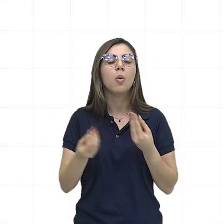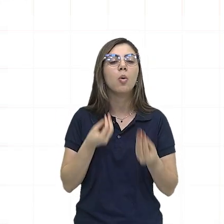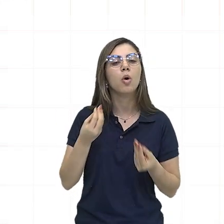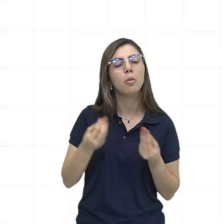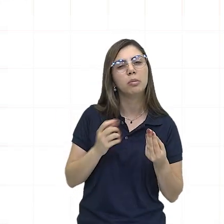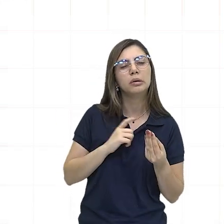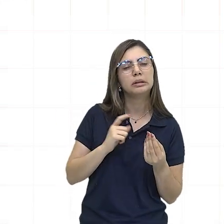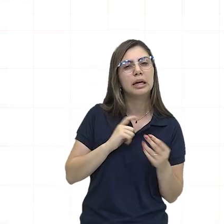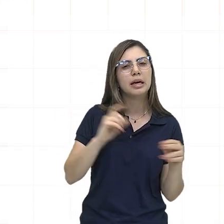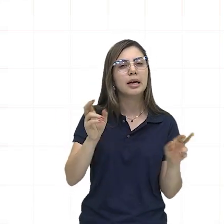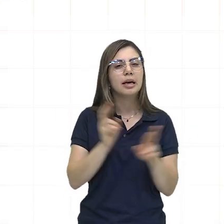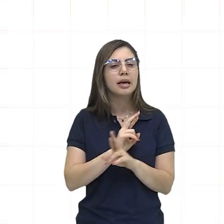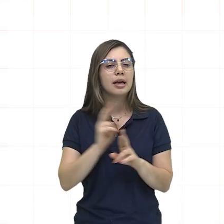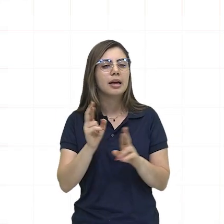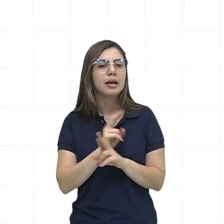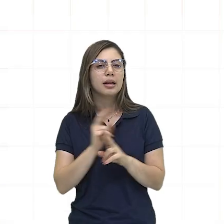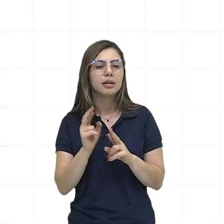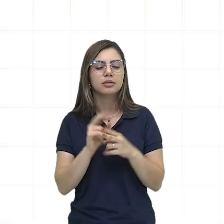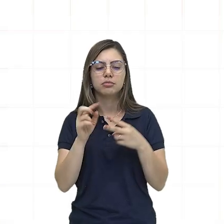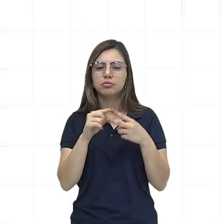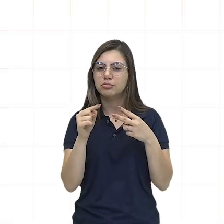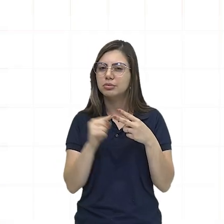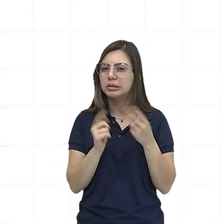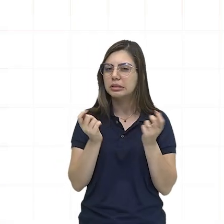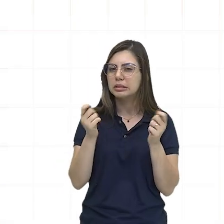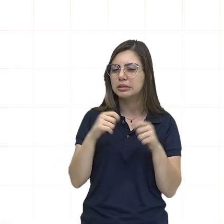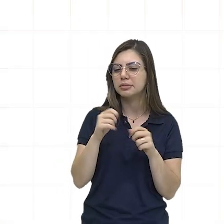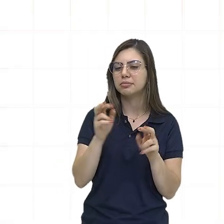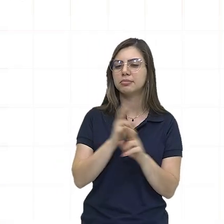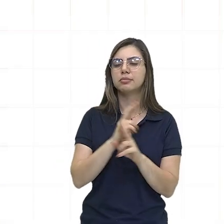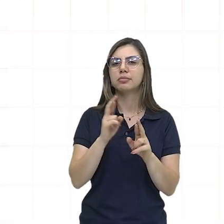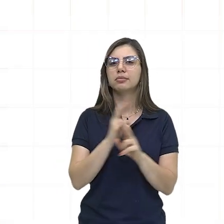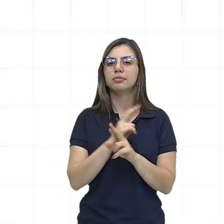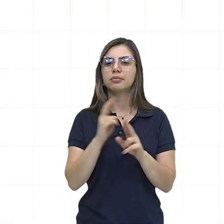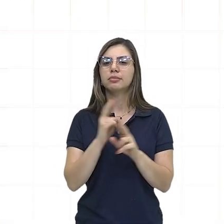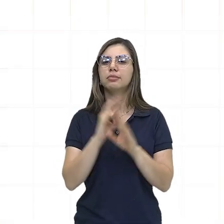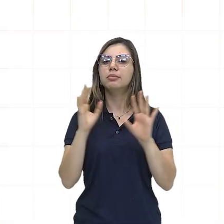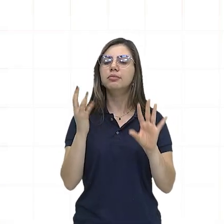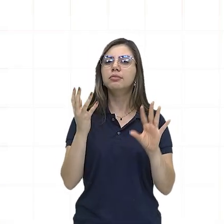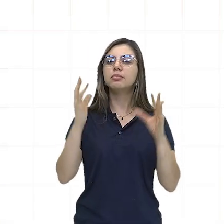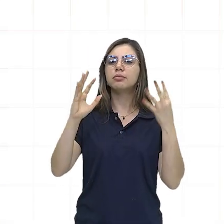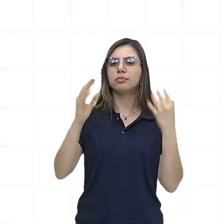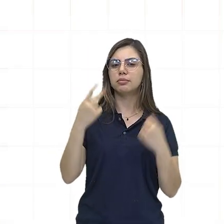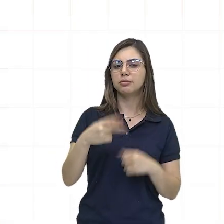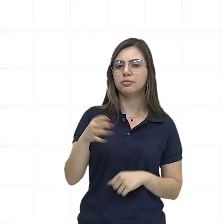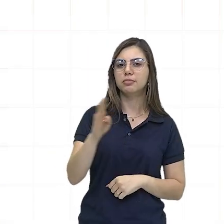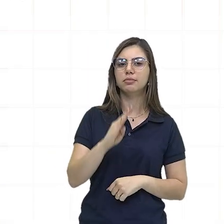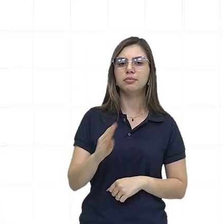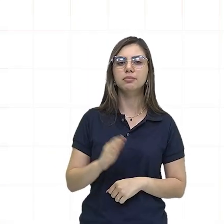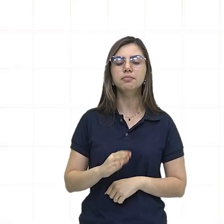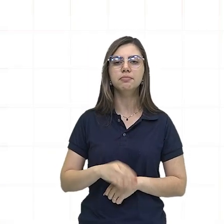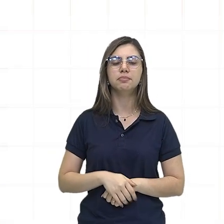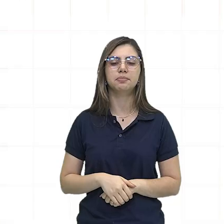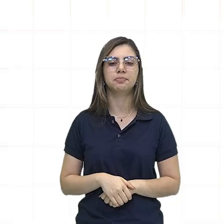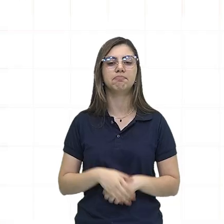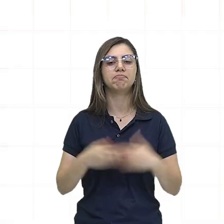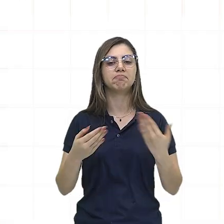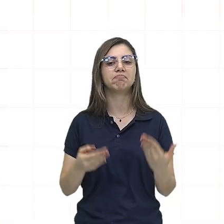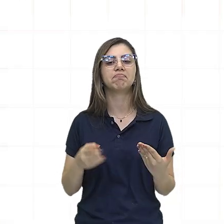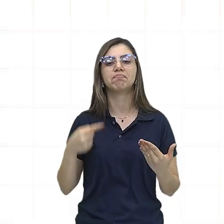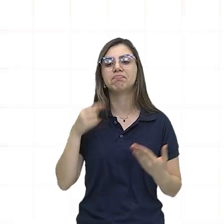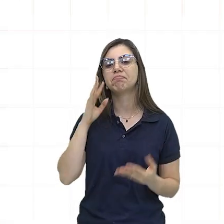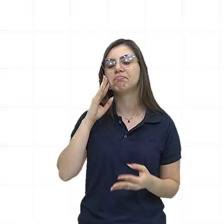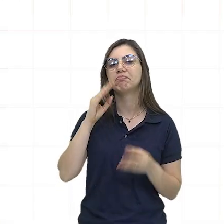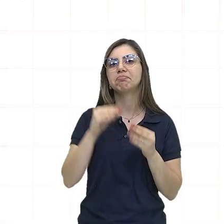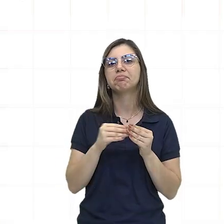como eles estão relacionados aí, como é que eles estão relacionados com os climas do Brasil. Para que a